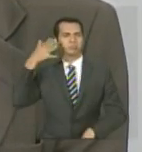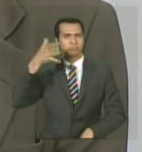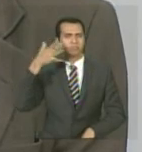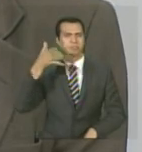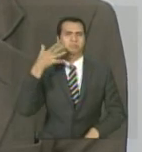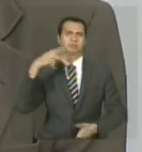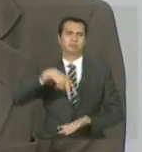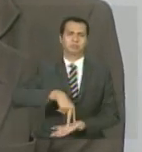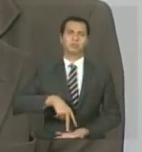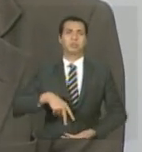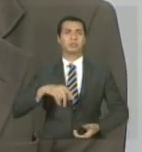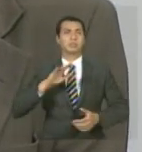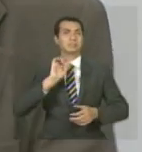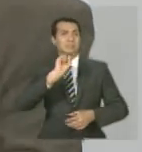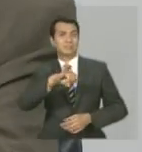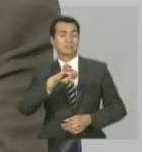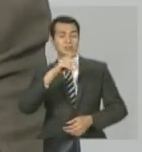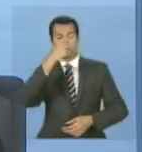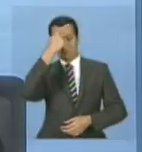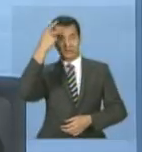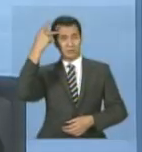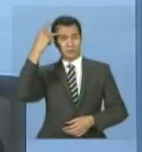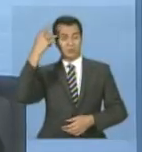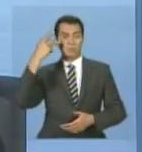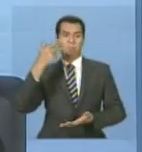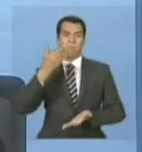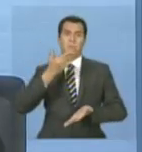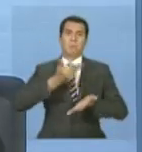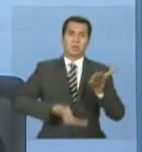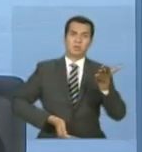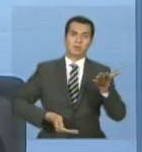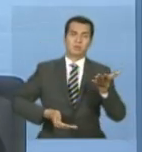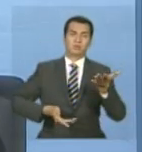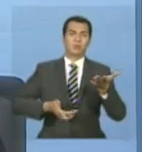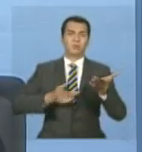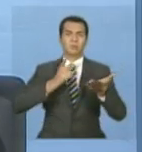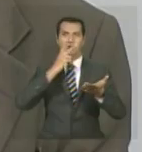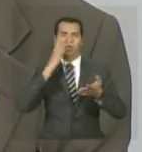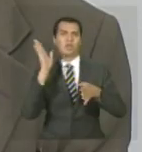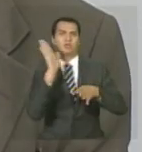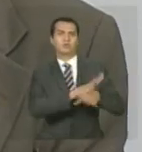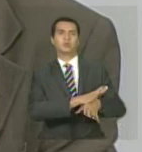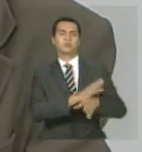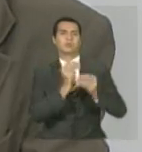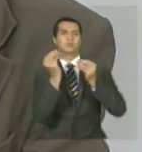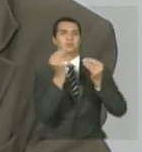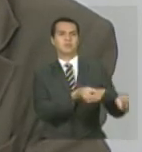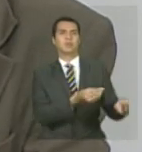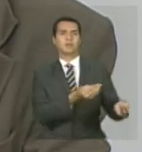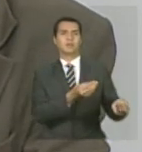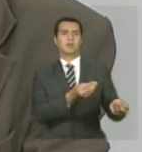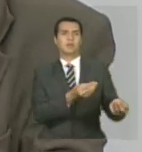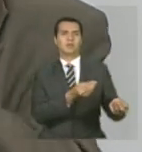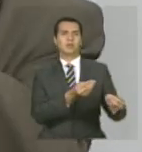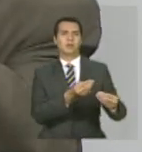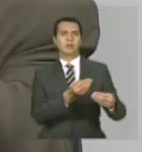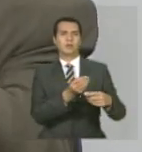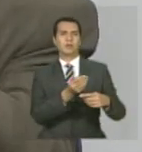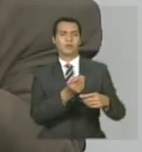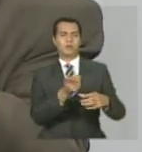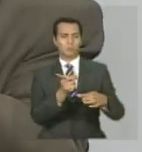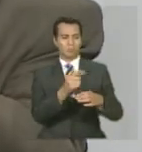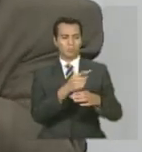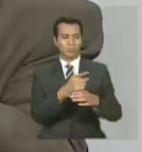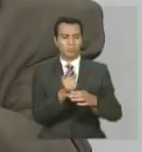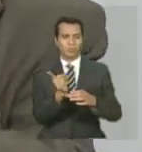verdade, se alguém está perdido e recebe uma bússola, aquela bússola, se ele não tiver a direção para